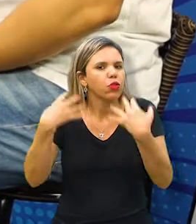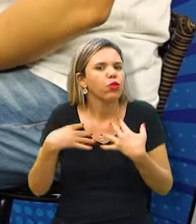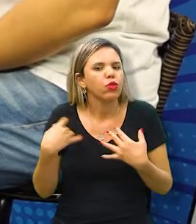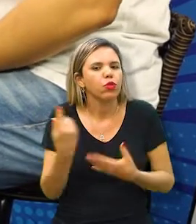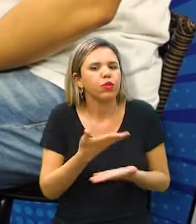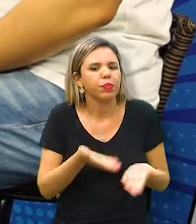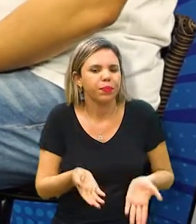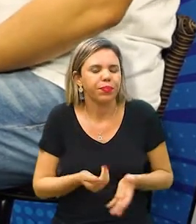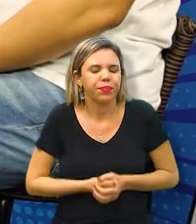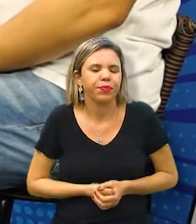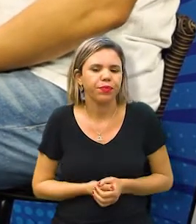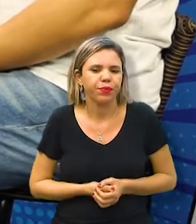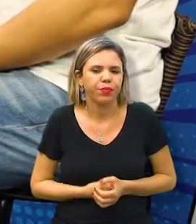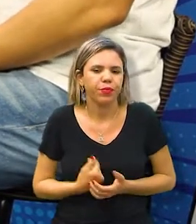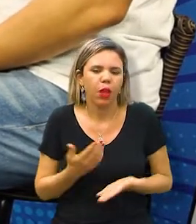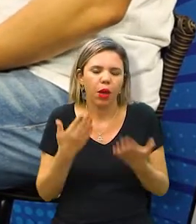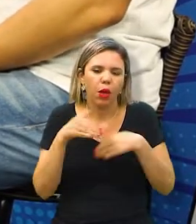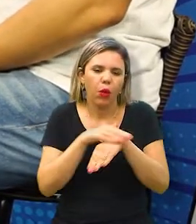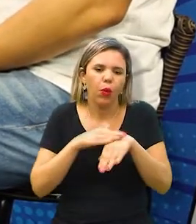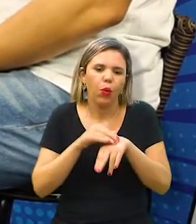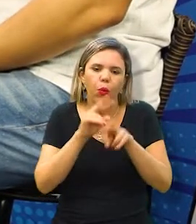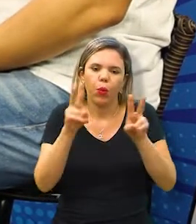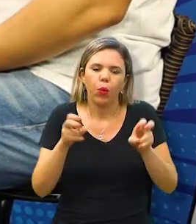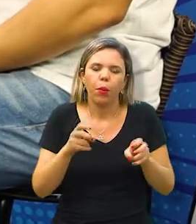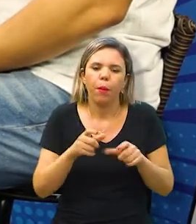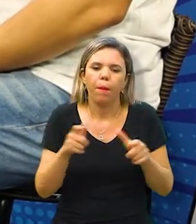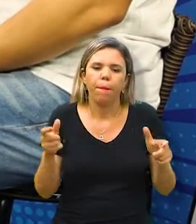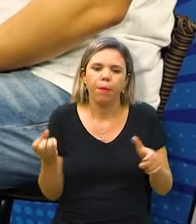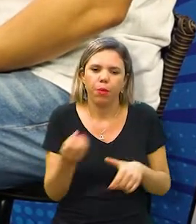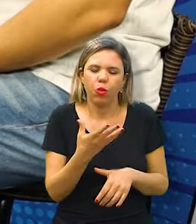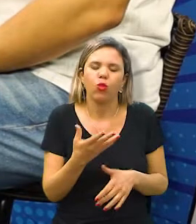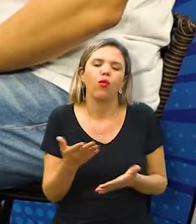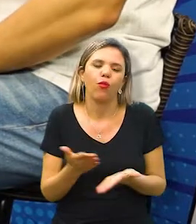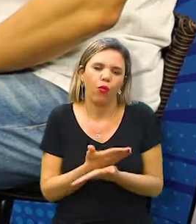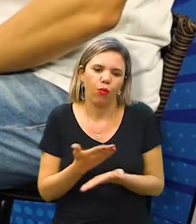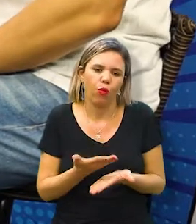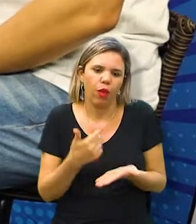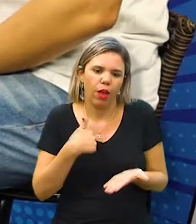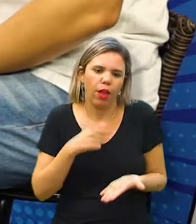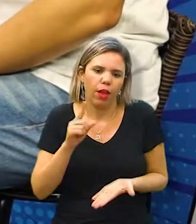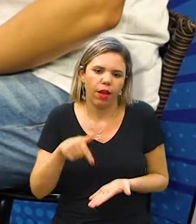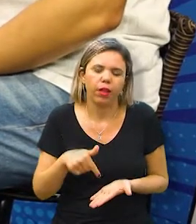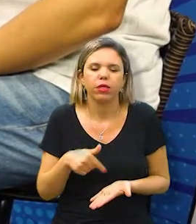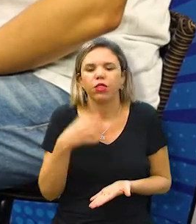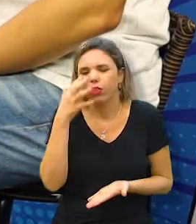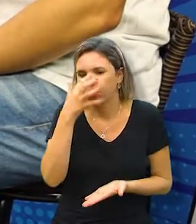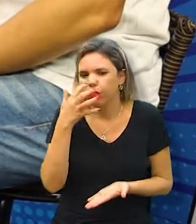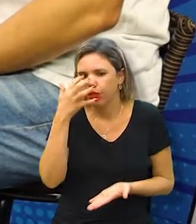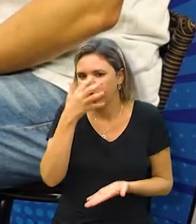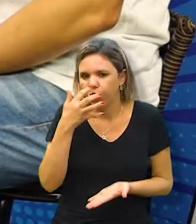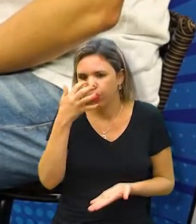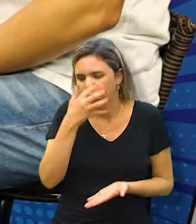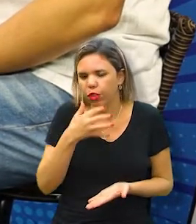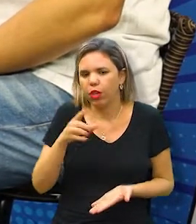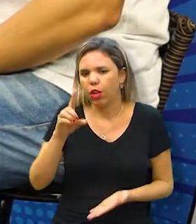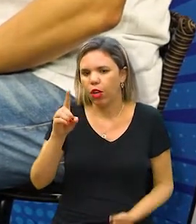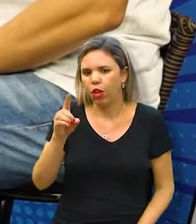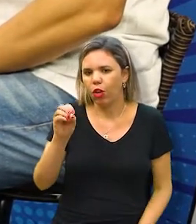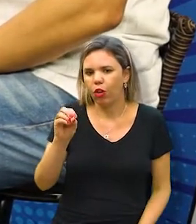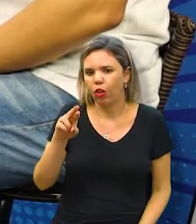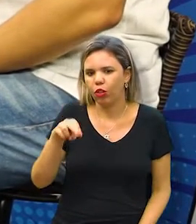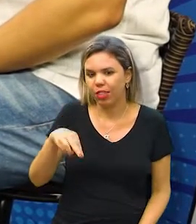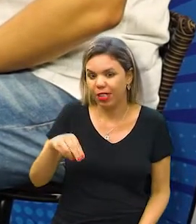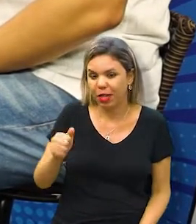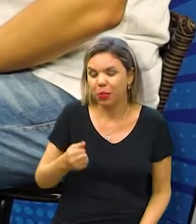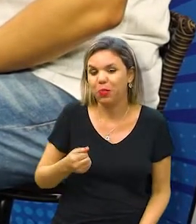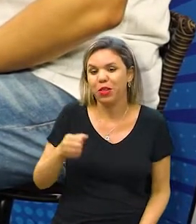gente. Isso. Nós vamos conversar hoje sobre o meu mais recente lançamento, que é um romance estilo dorama chamado Um